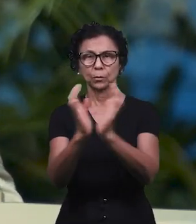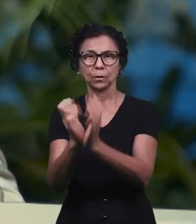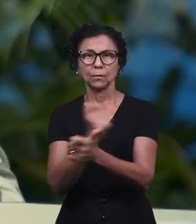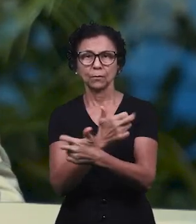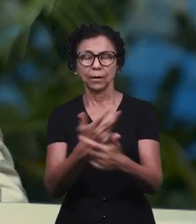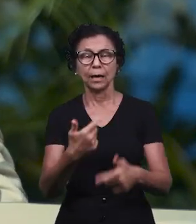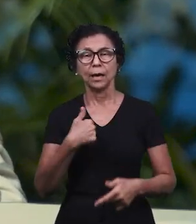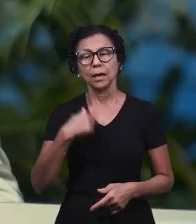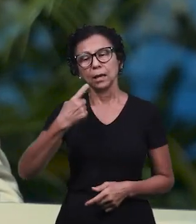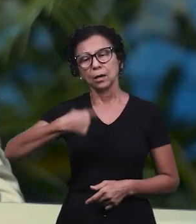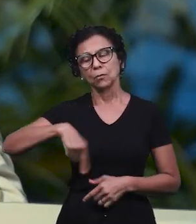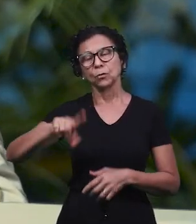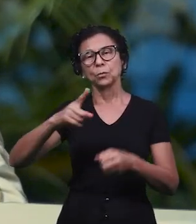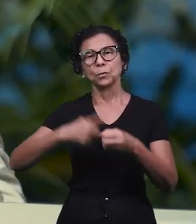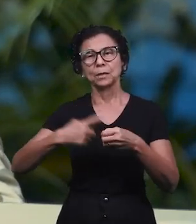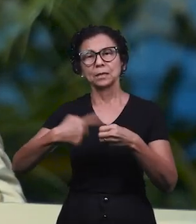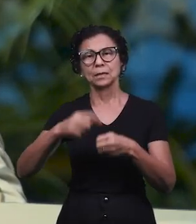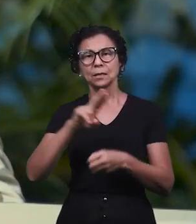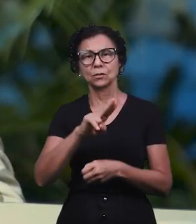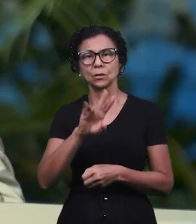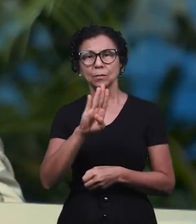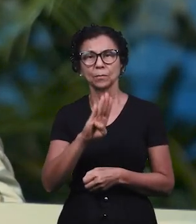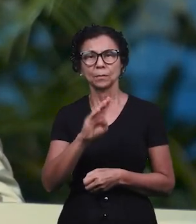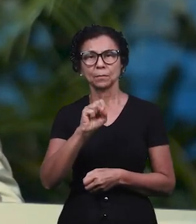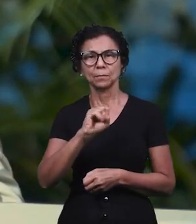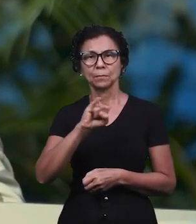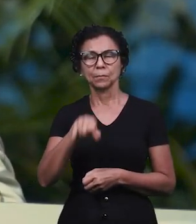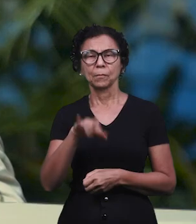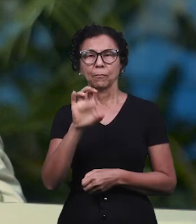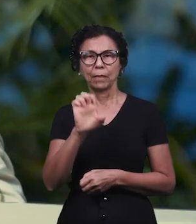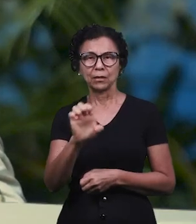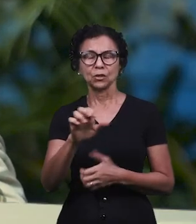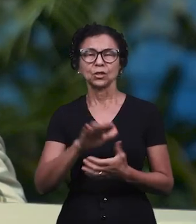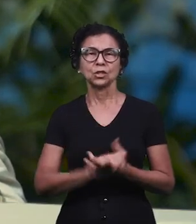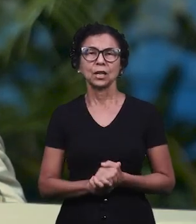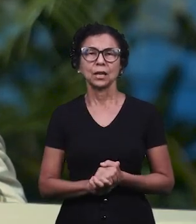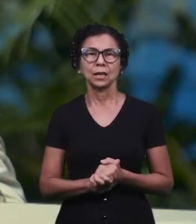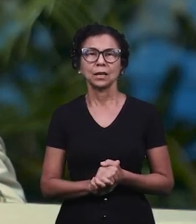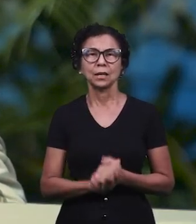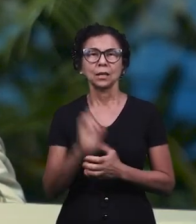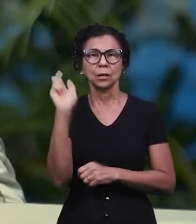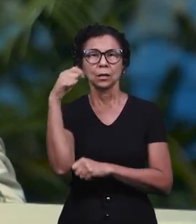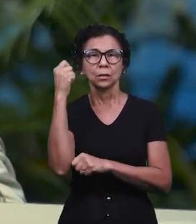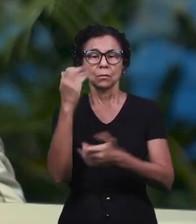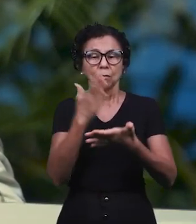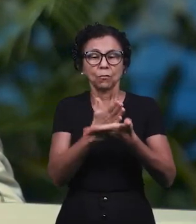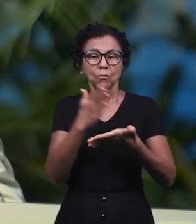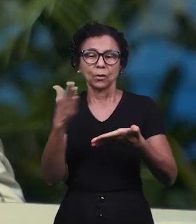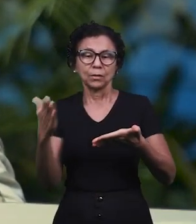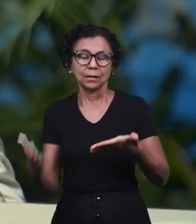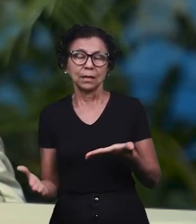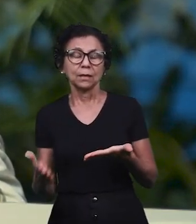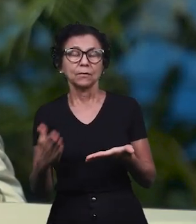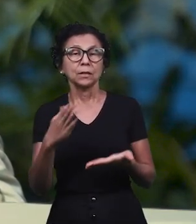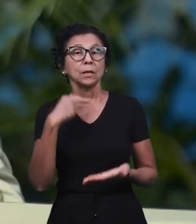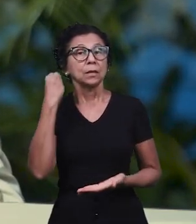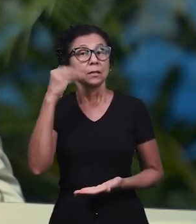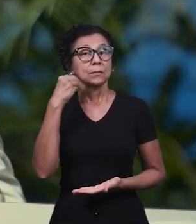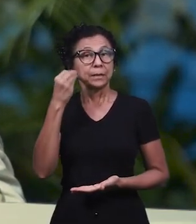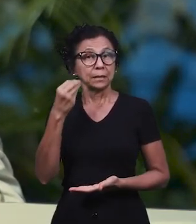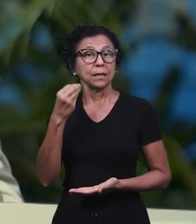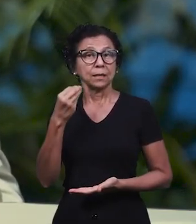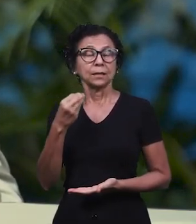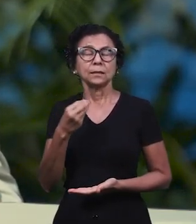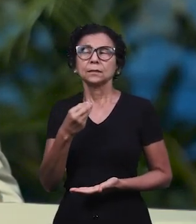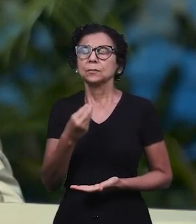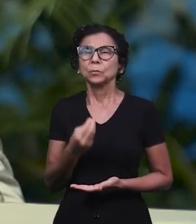uma cidade chamada Bagé, fronteira com o Rio Grande do Sul, e eu tive uma experiência muito grande como jovem, porque naquela